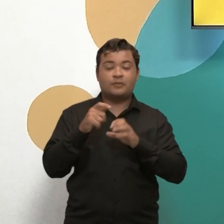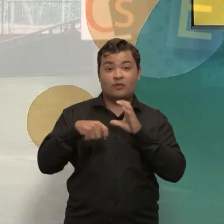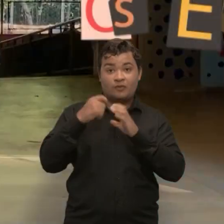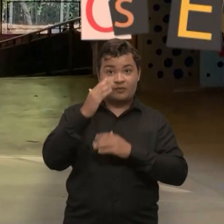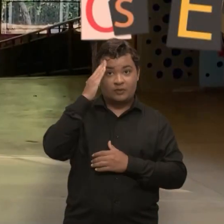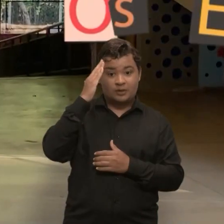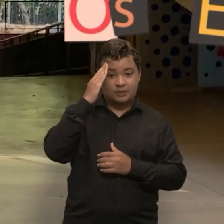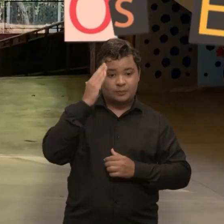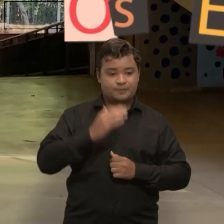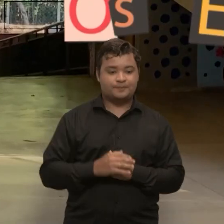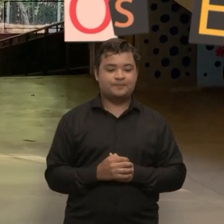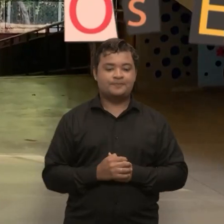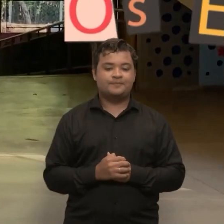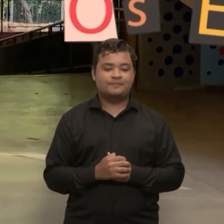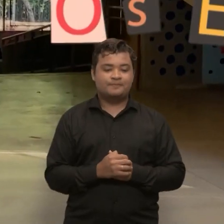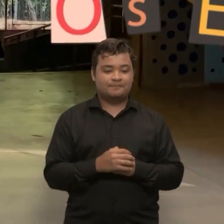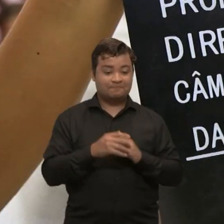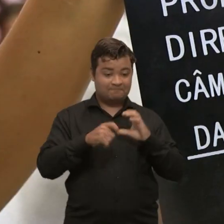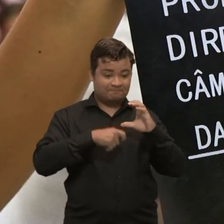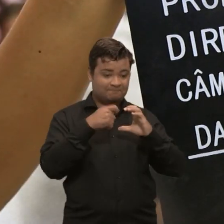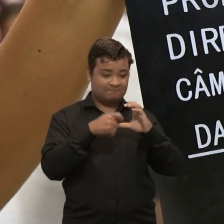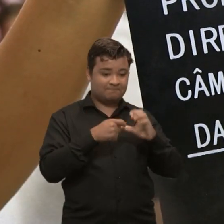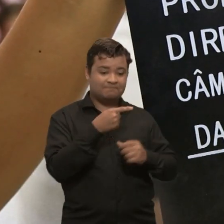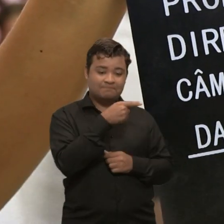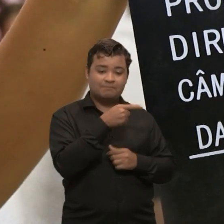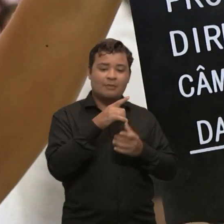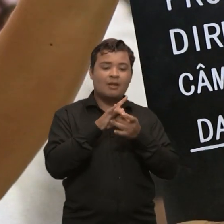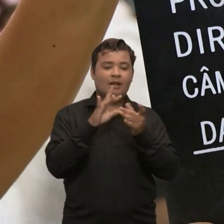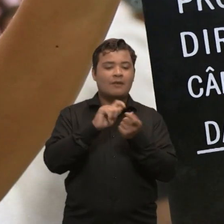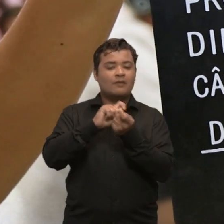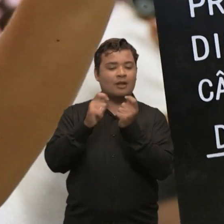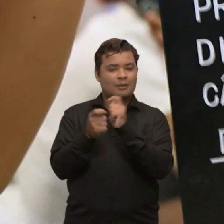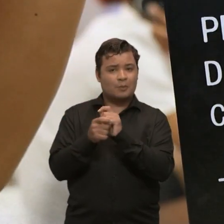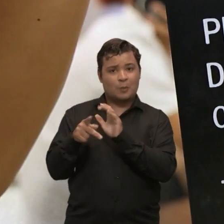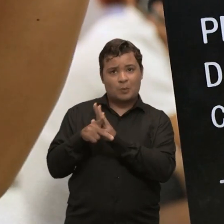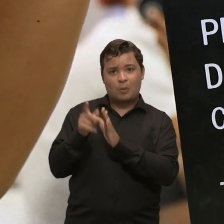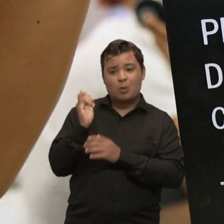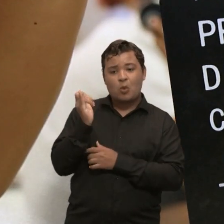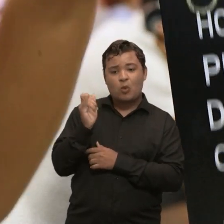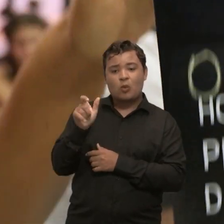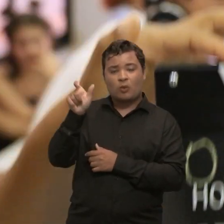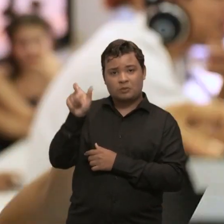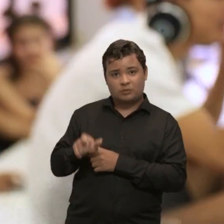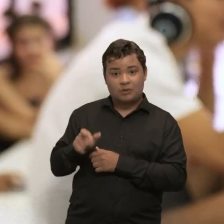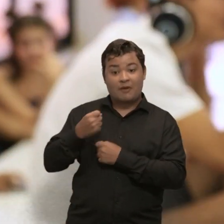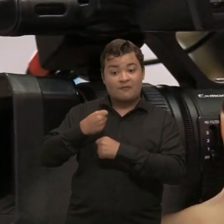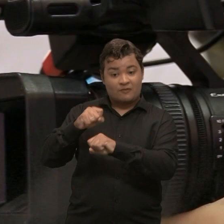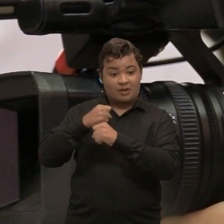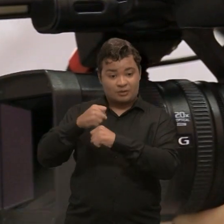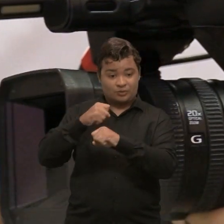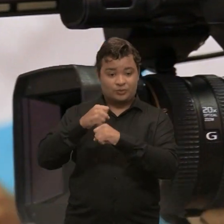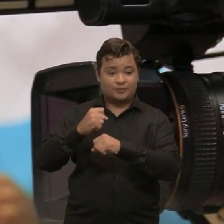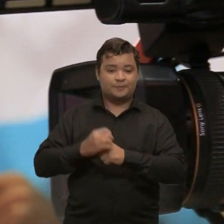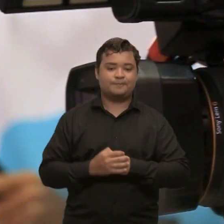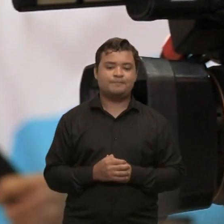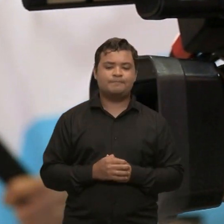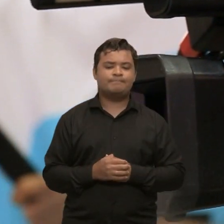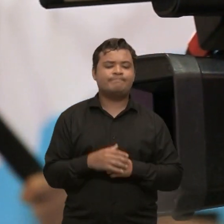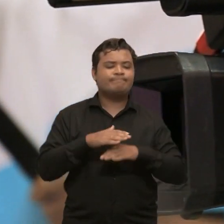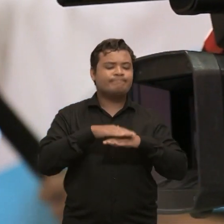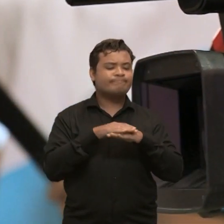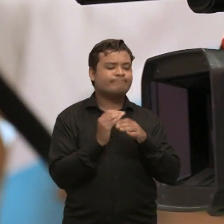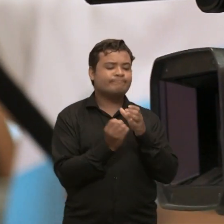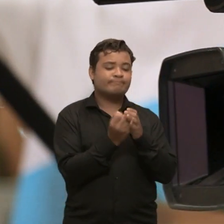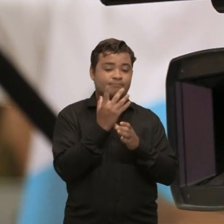Os Estagiários é uma livre adaptação do conto A Faxineira, de Luiz Fernando Veríssimo, e foi produzido na disciplina